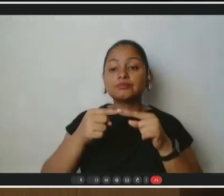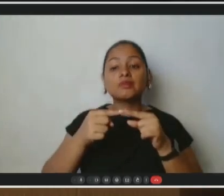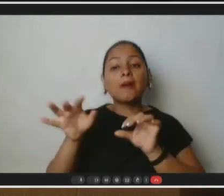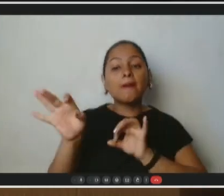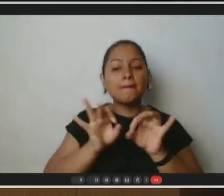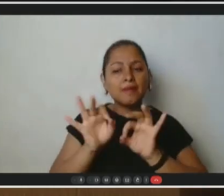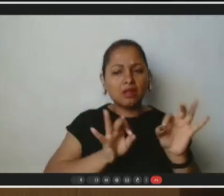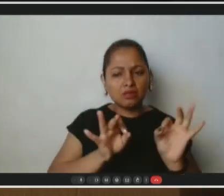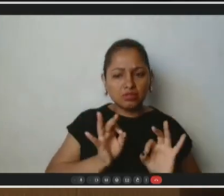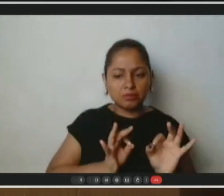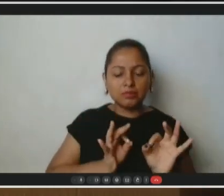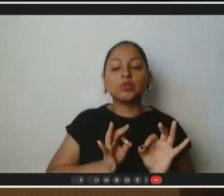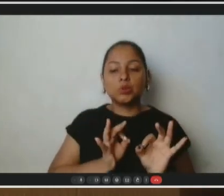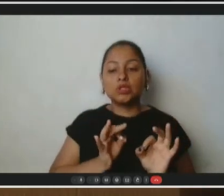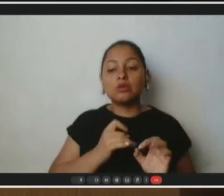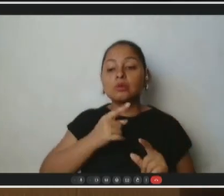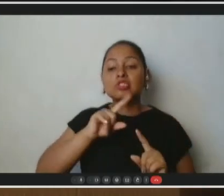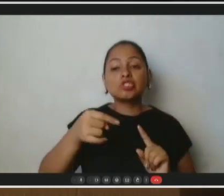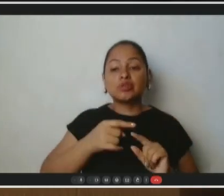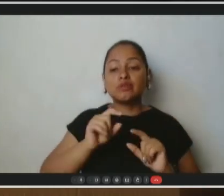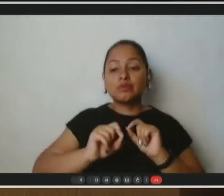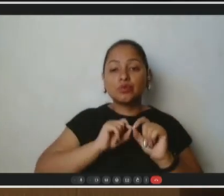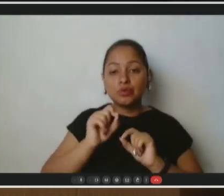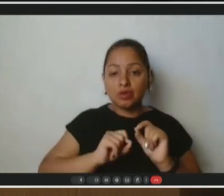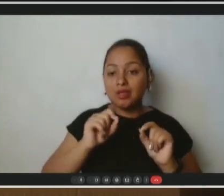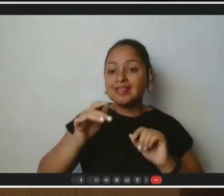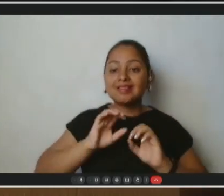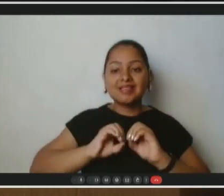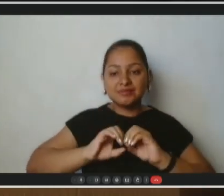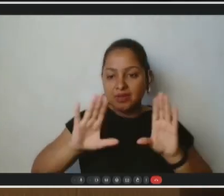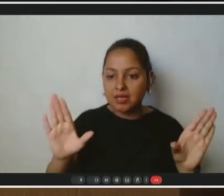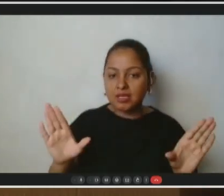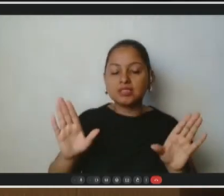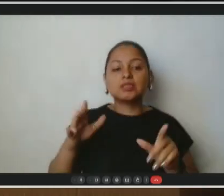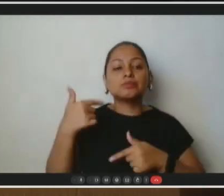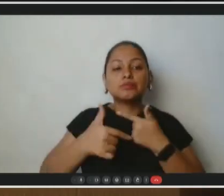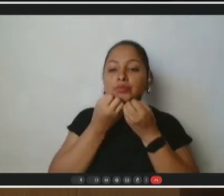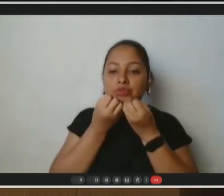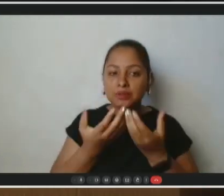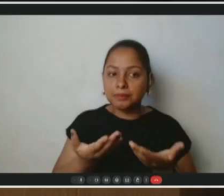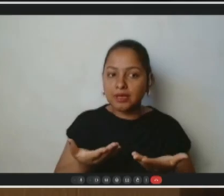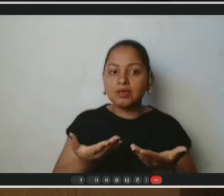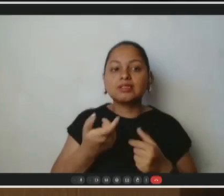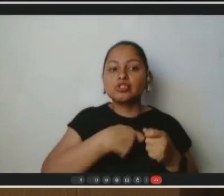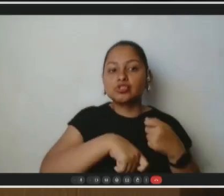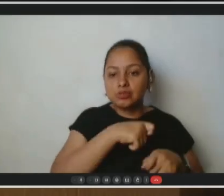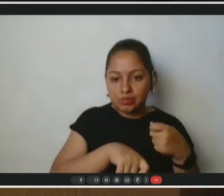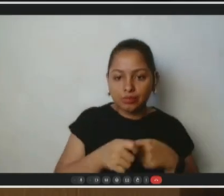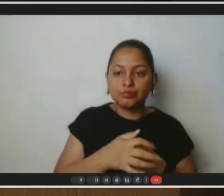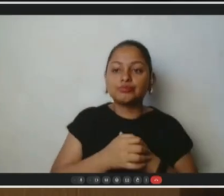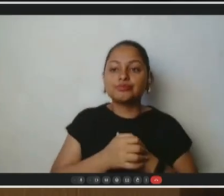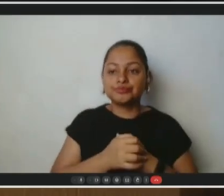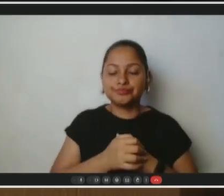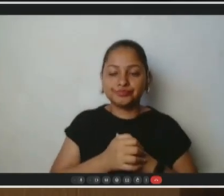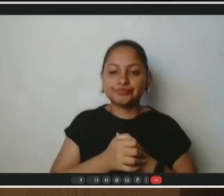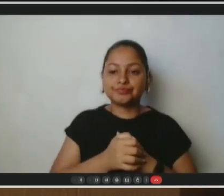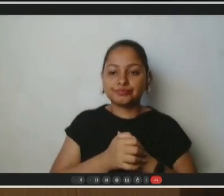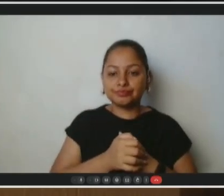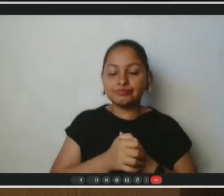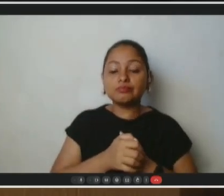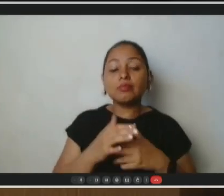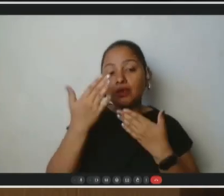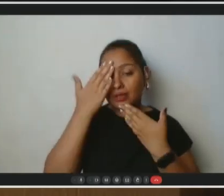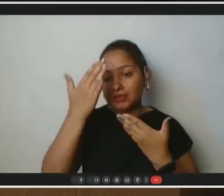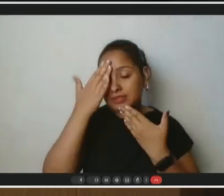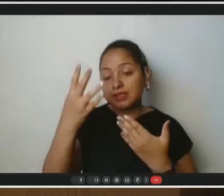que visa garantir a transparência, a eficiência na gestão dos recursos públicos. Agradecemos a presença